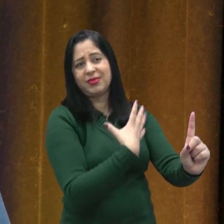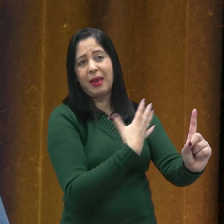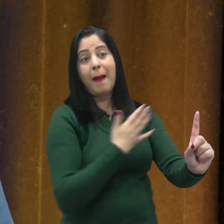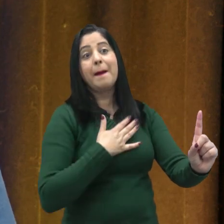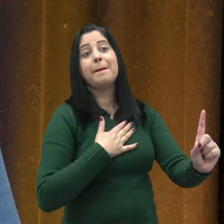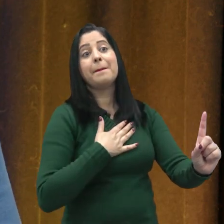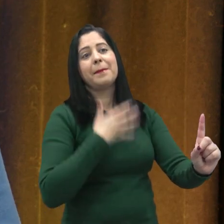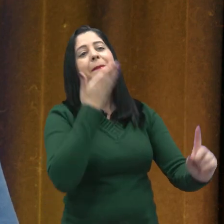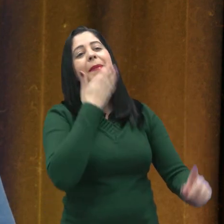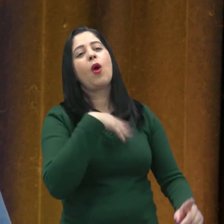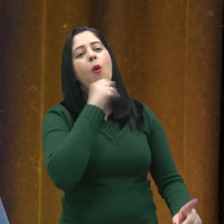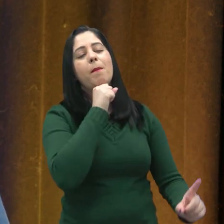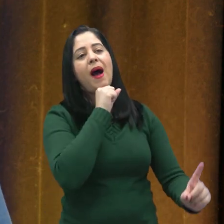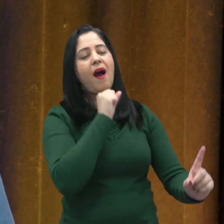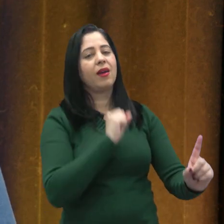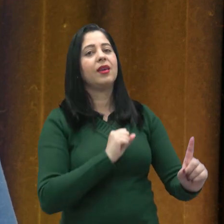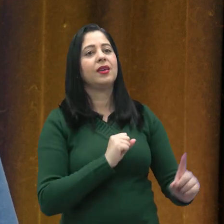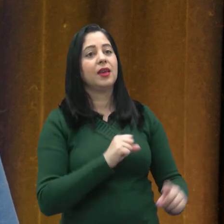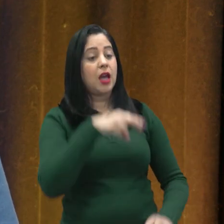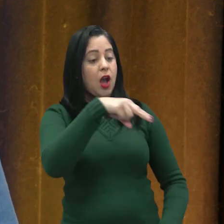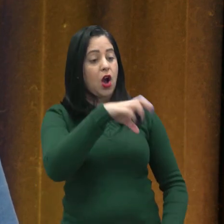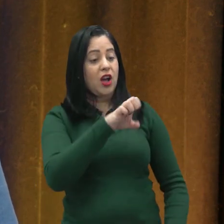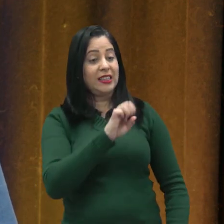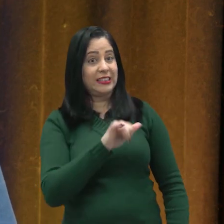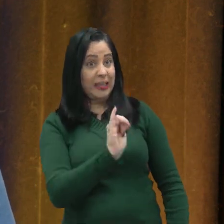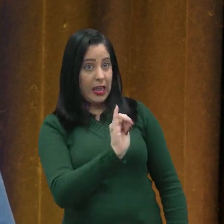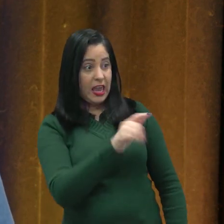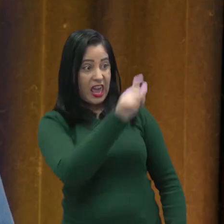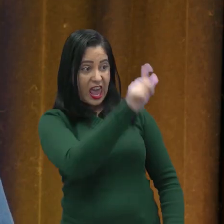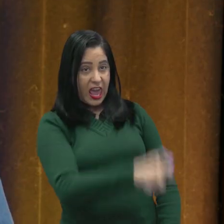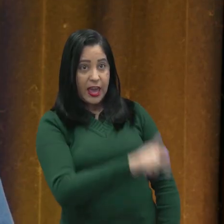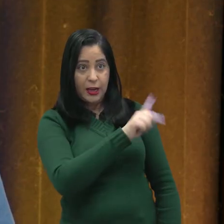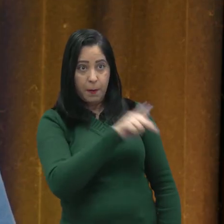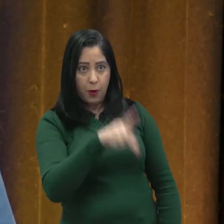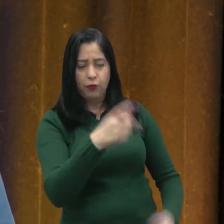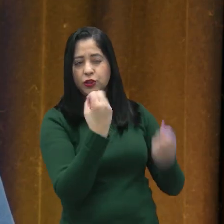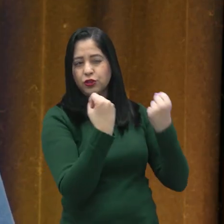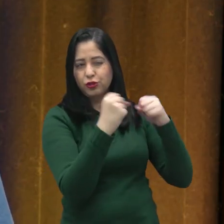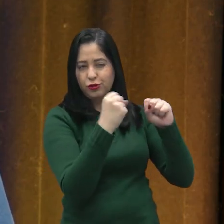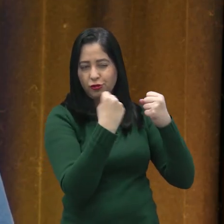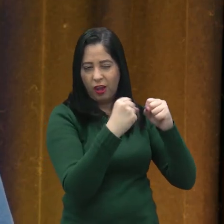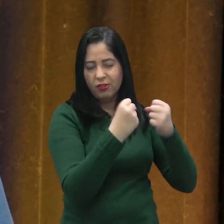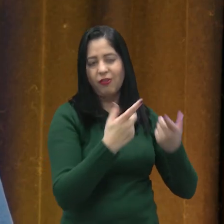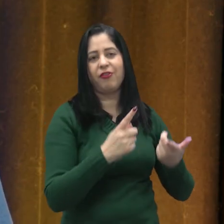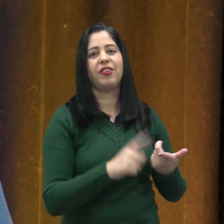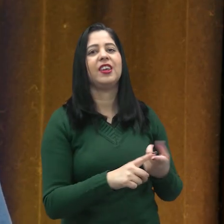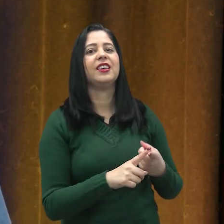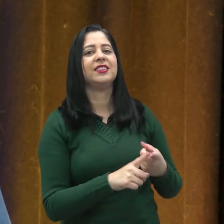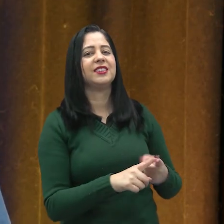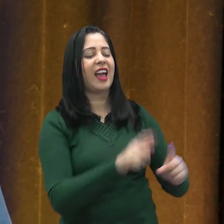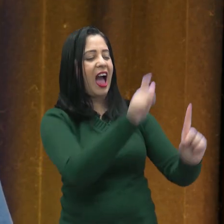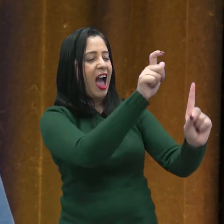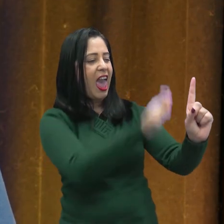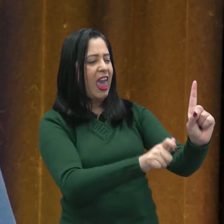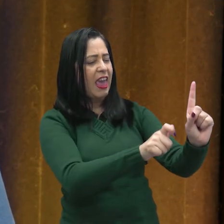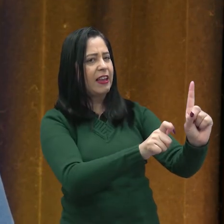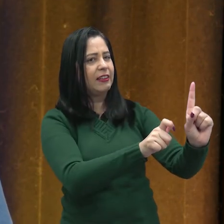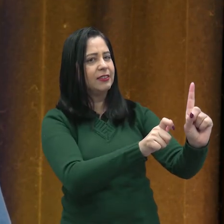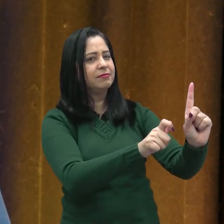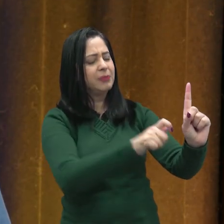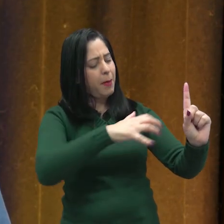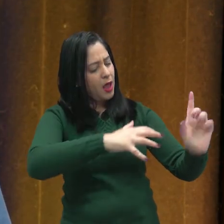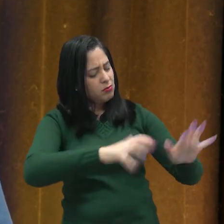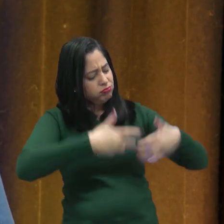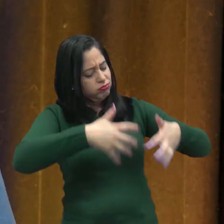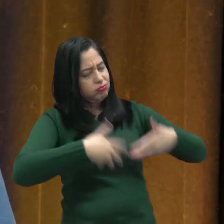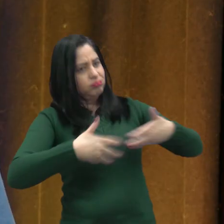é meu pai, né? Uhum. Meu pai é professor Ney Rodrigues, professor de educação física, foi meu grande incentivador, me